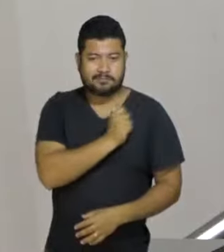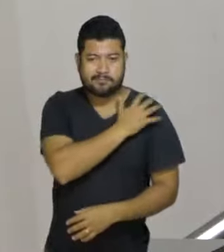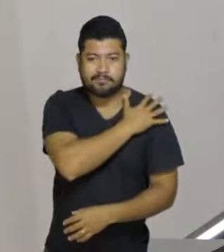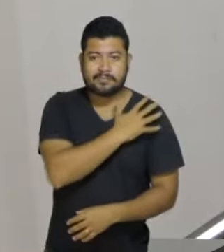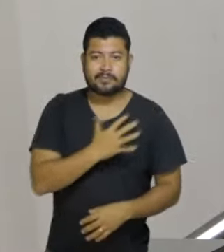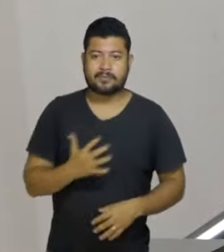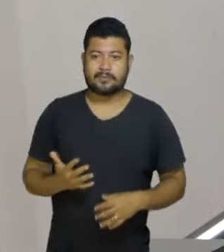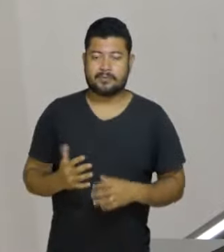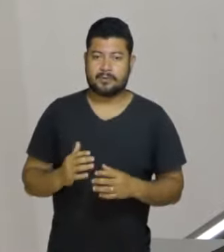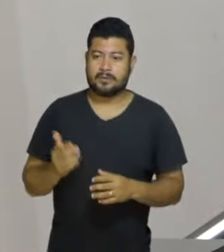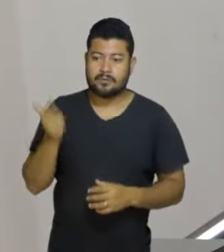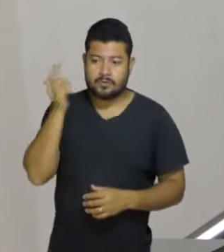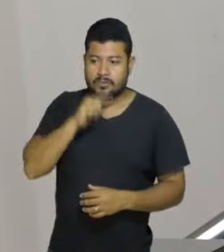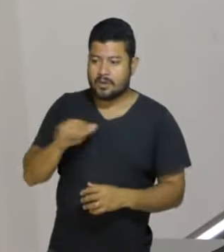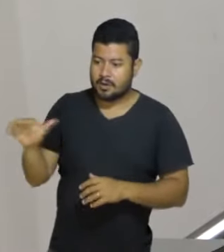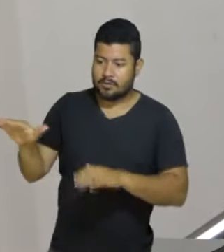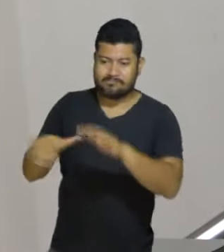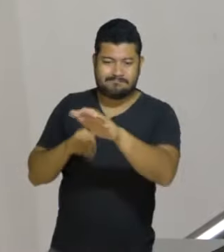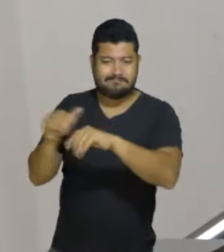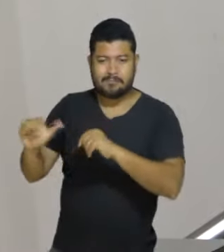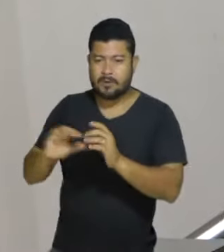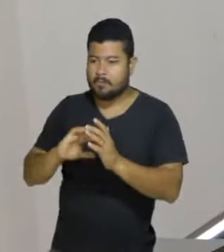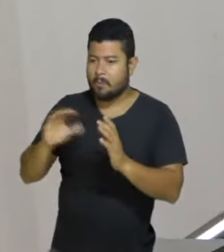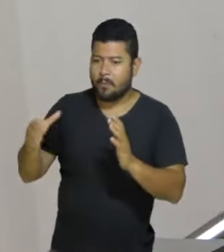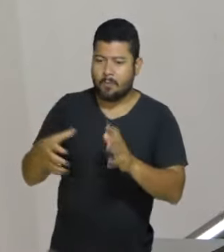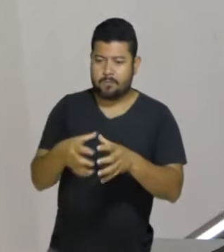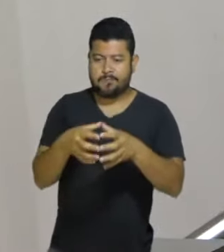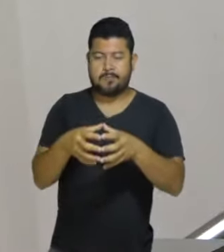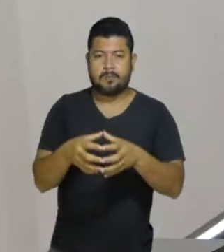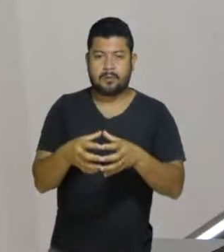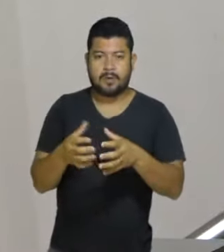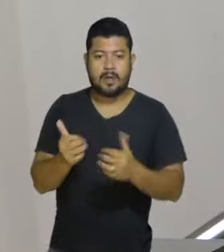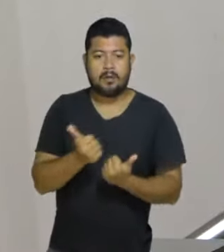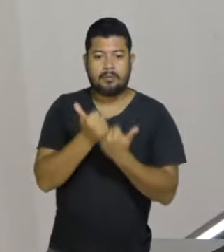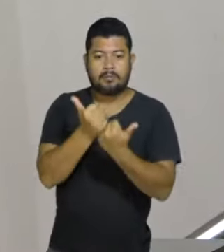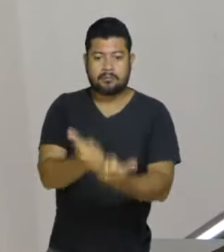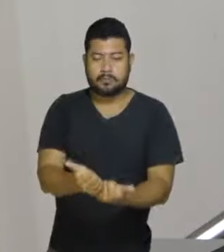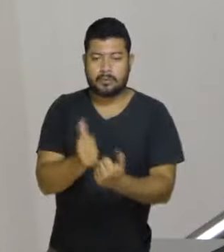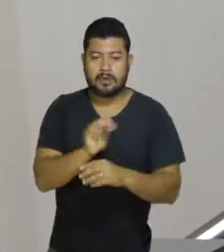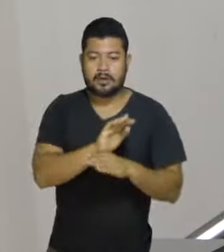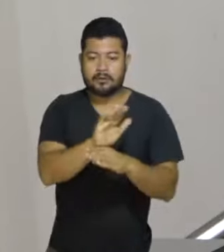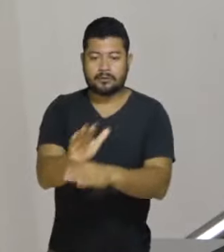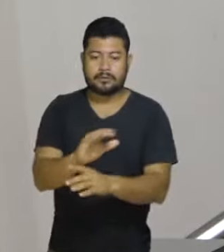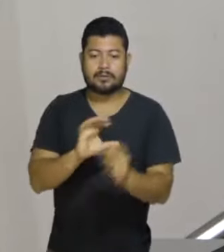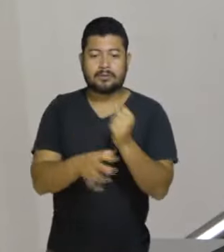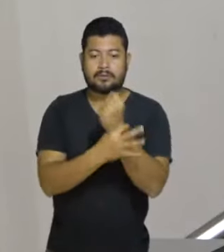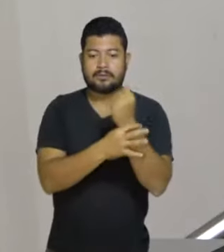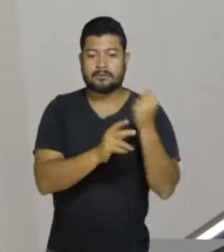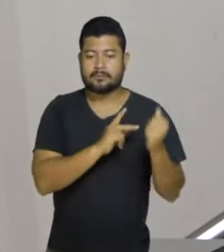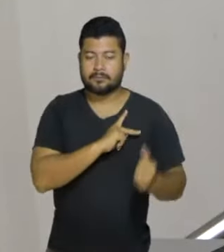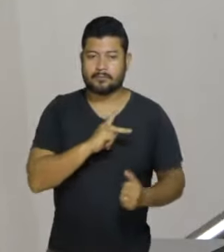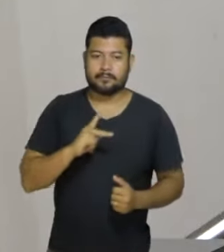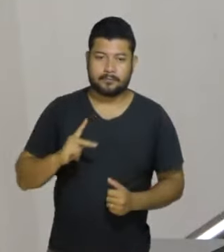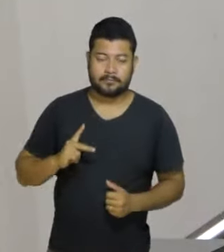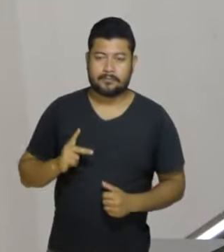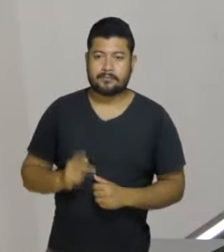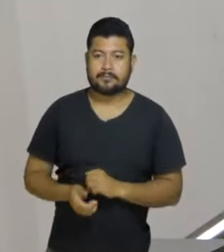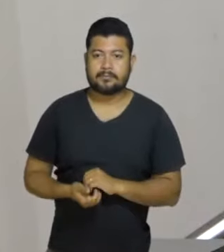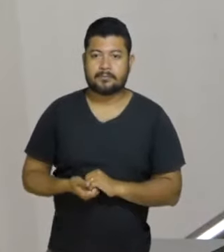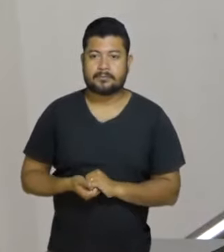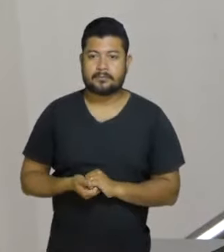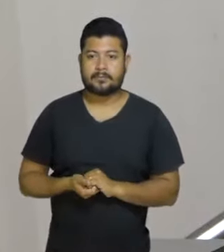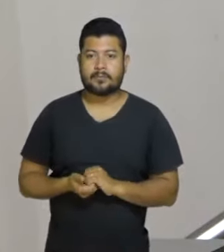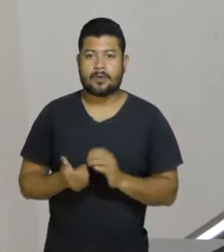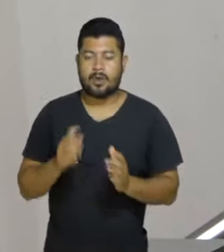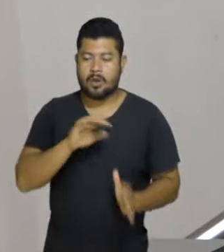mais policiais e apoiar e ajudar mais ainda a nossa segurança de Santa Catarina. Outro assunto, senhor